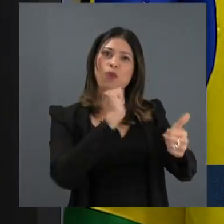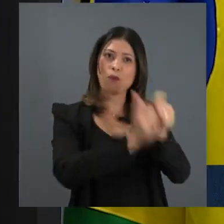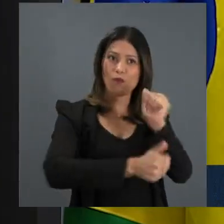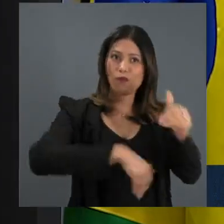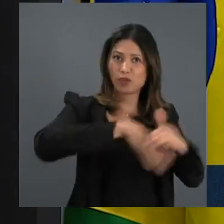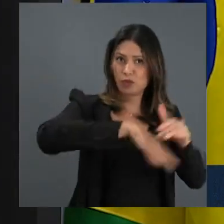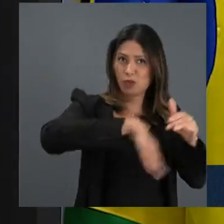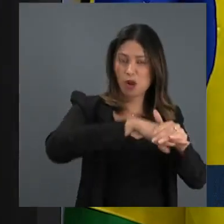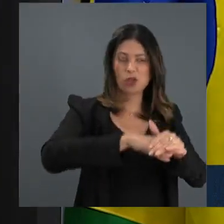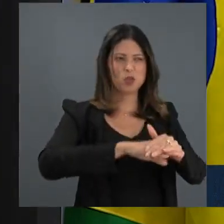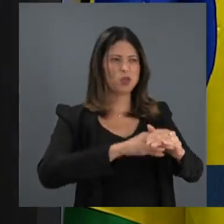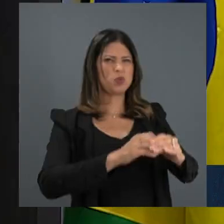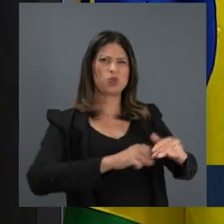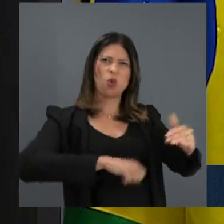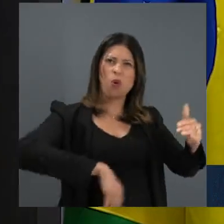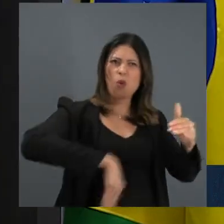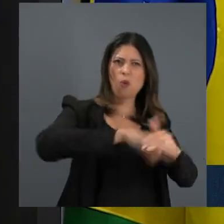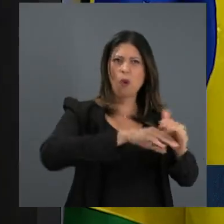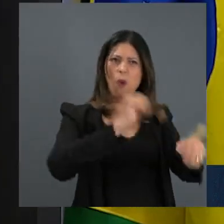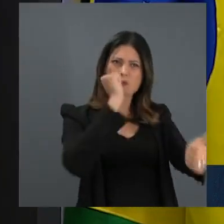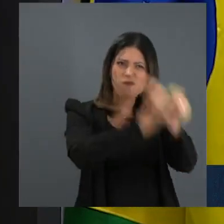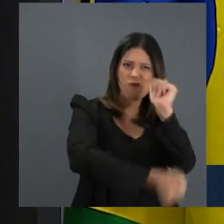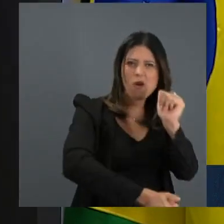é que venceu a partida.